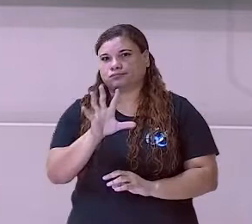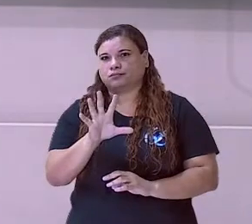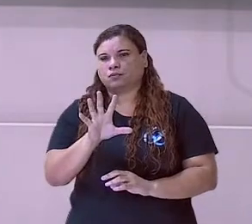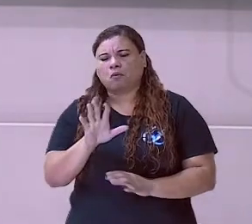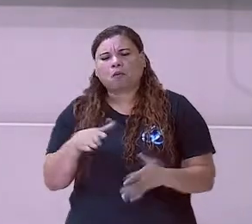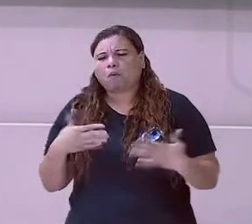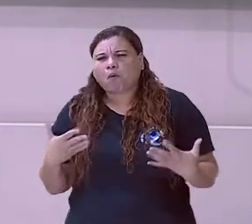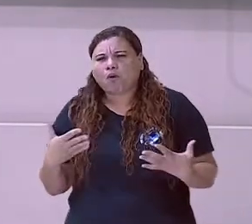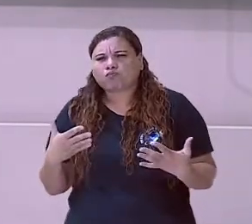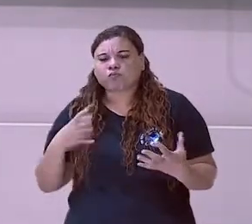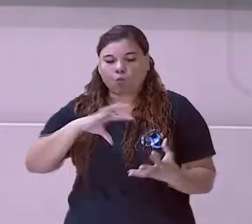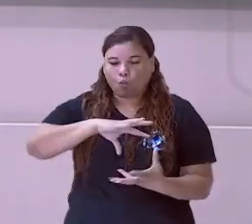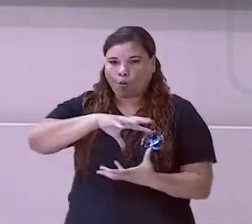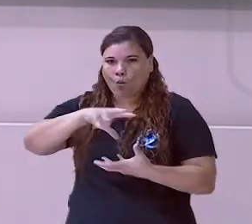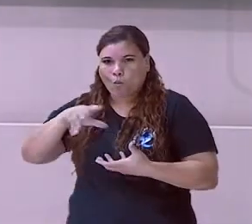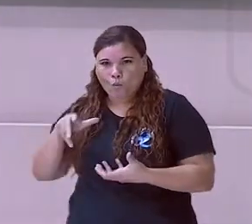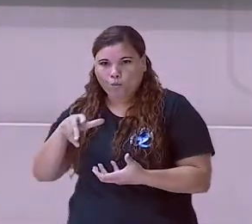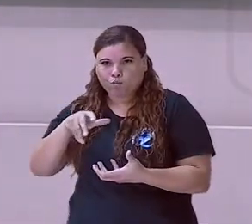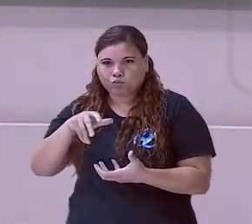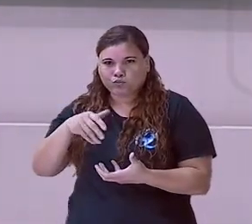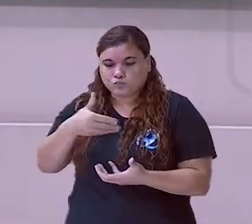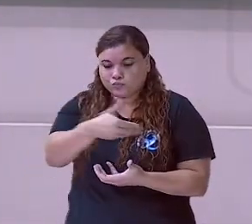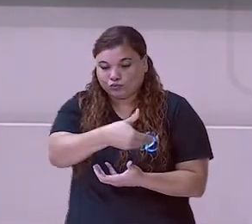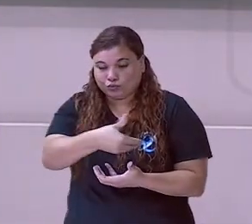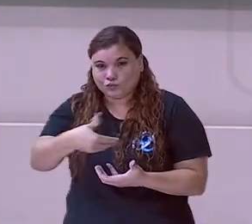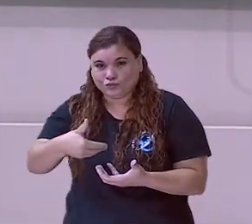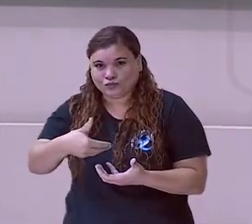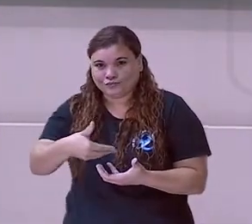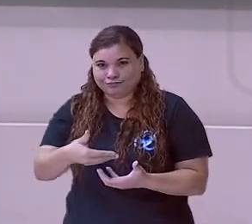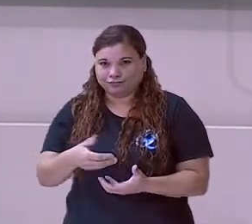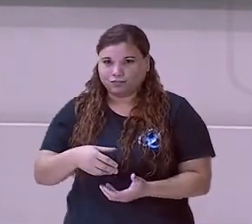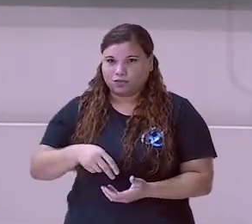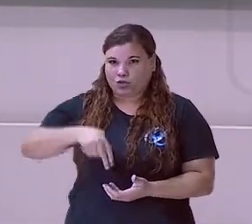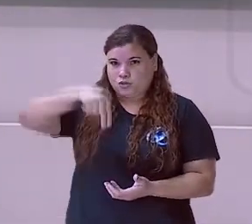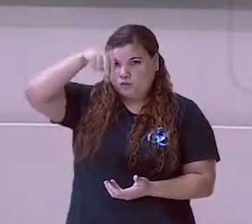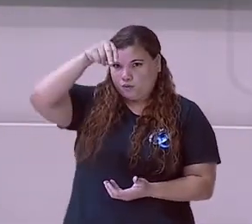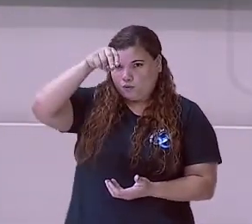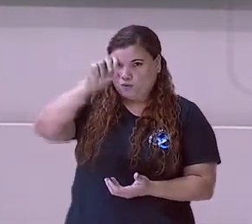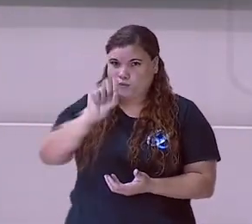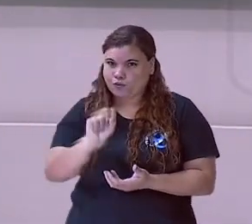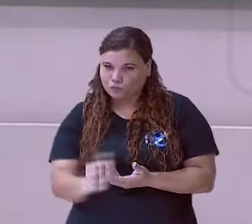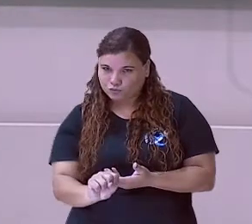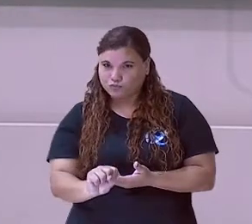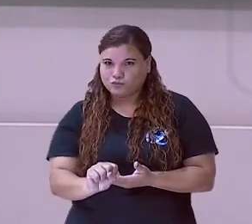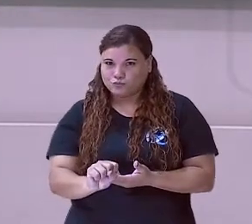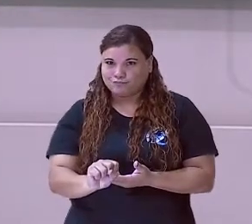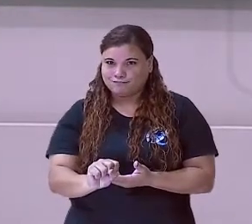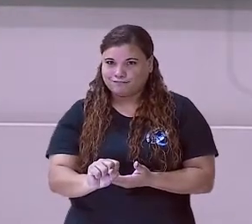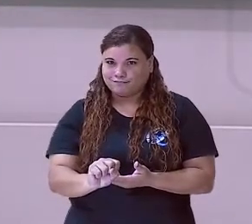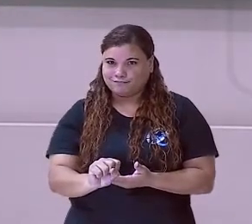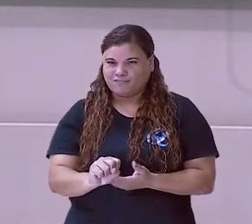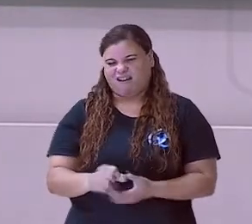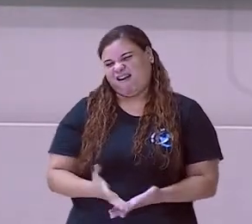A linha do Equador. Norte e sul. Mas tem um porém.